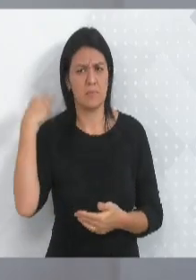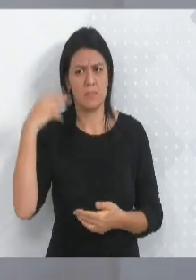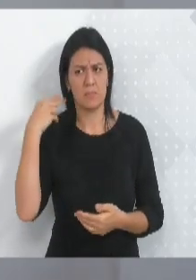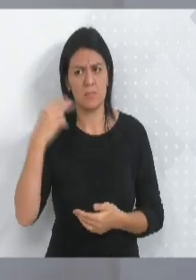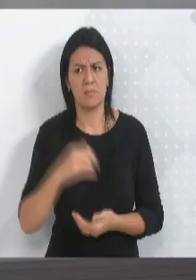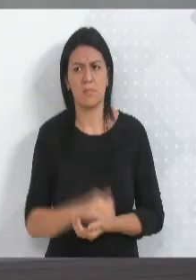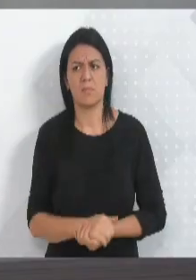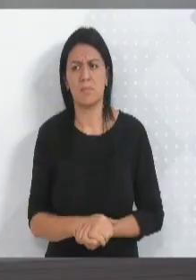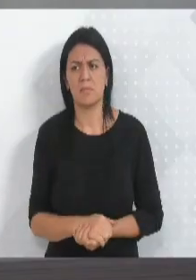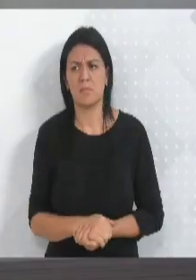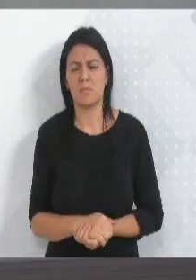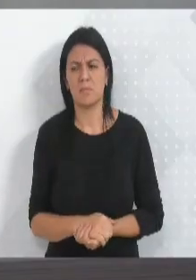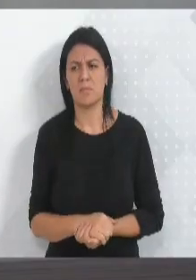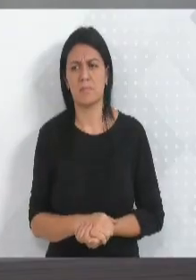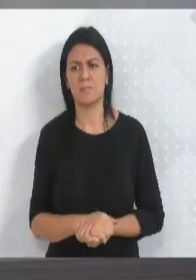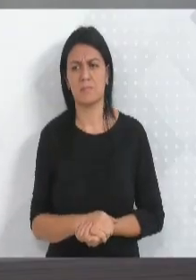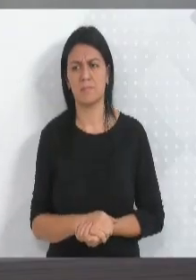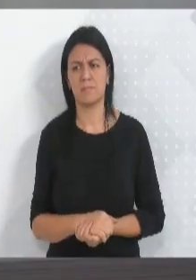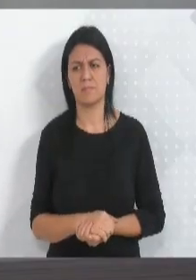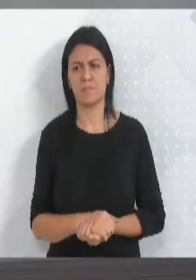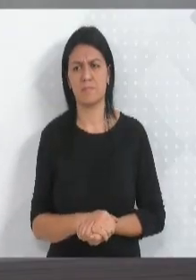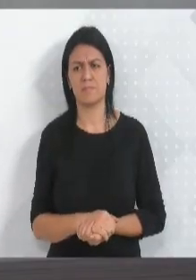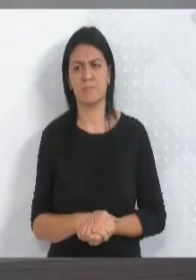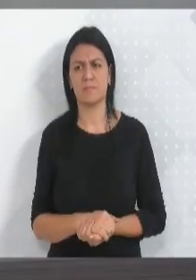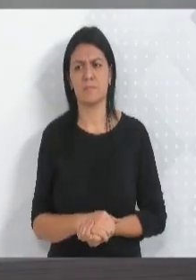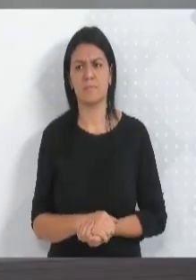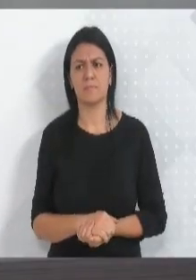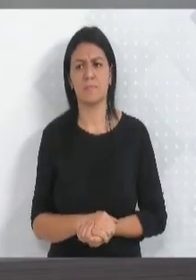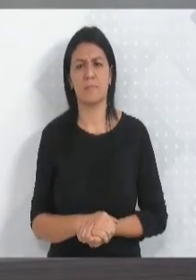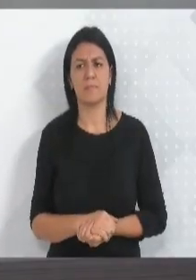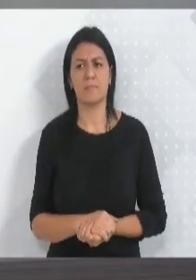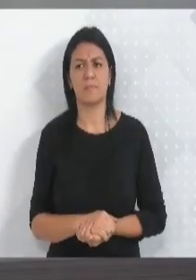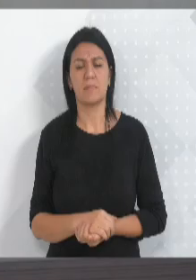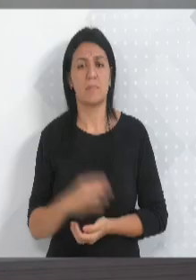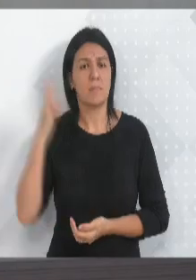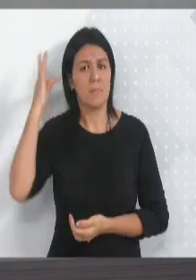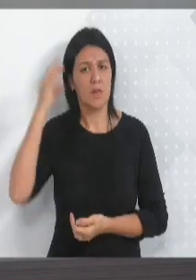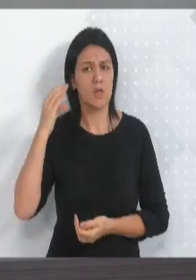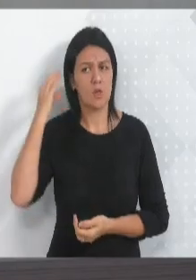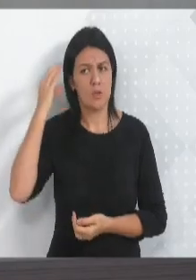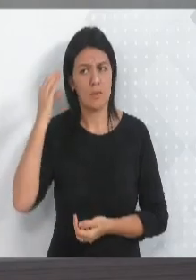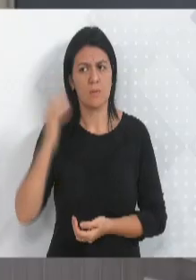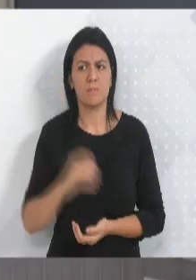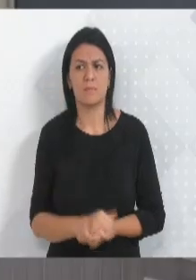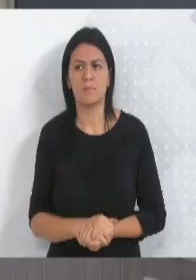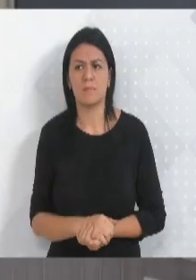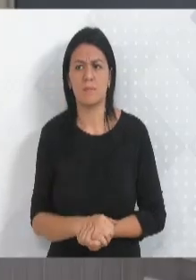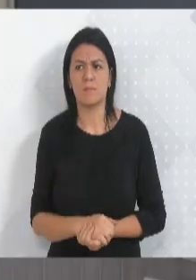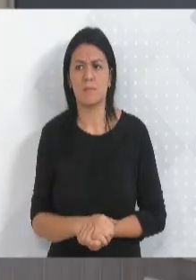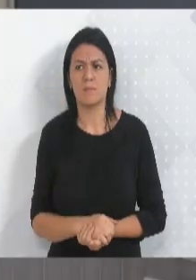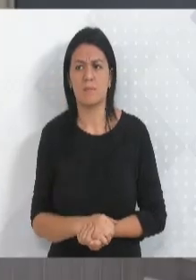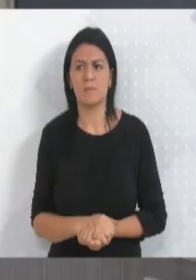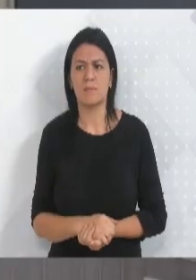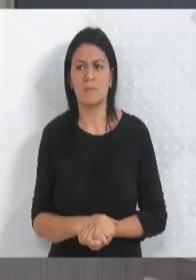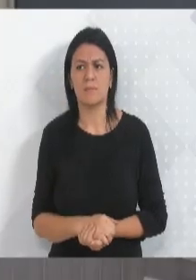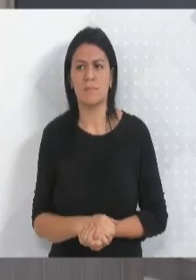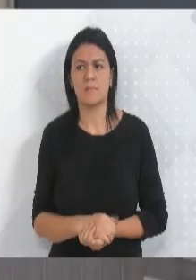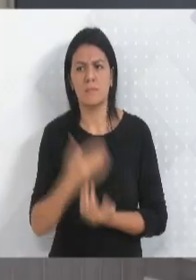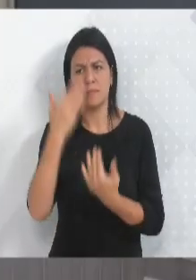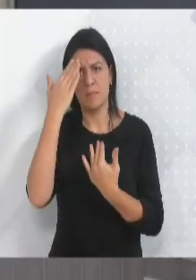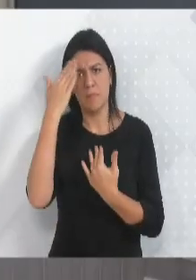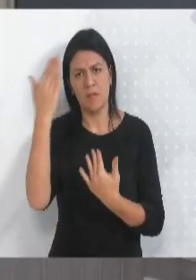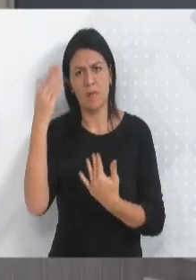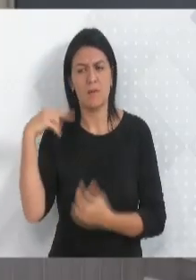vereador. Com autorização do vereador, ouve-se a parte o vereador Emanuel Santos Tuca. Obrigado,